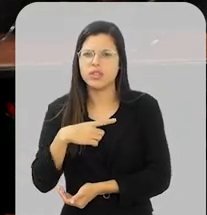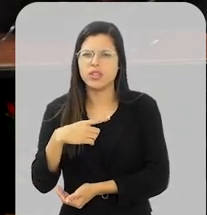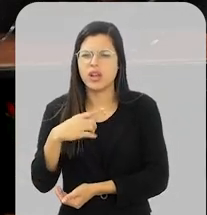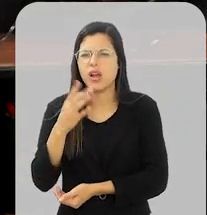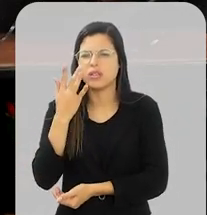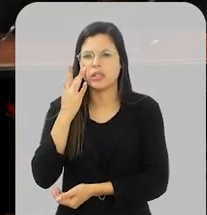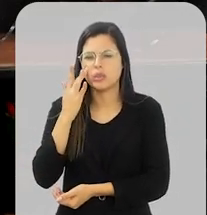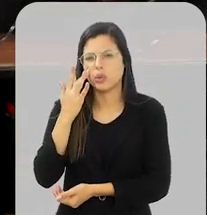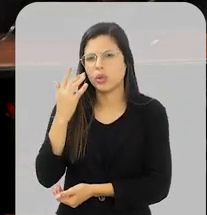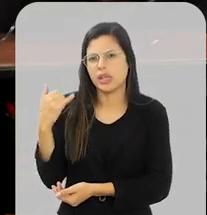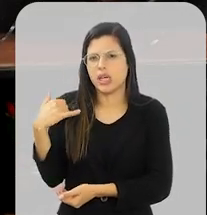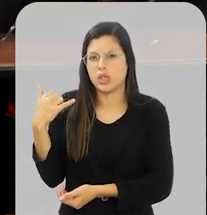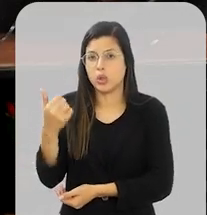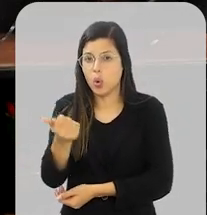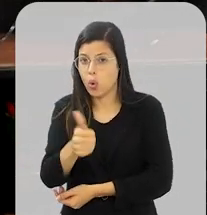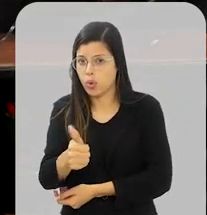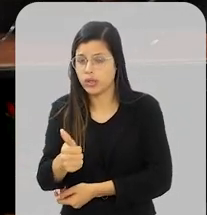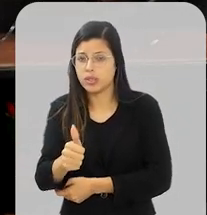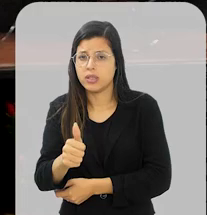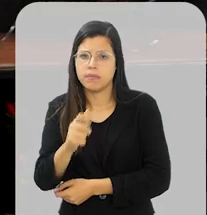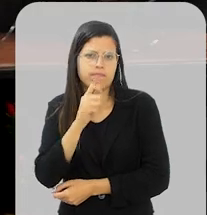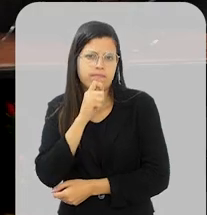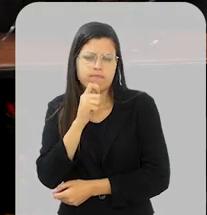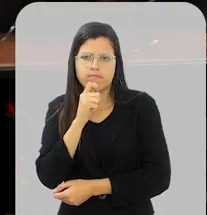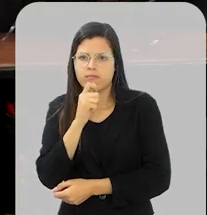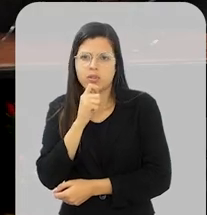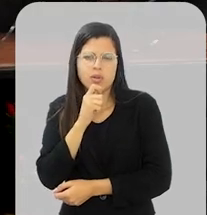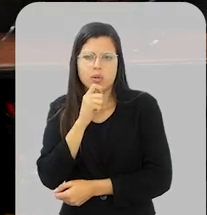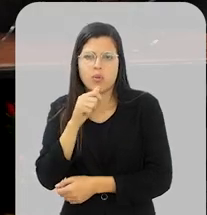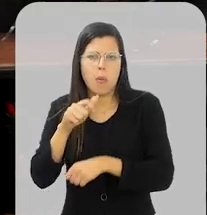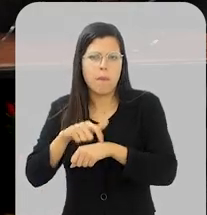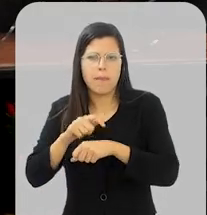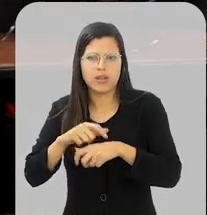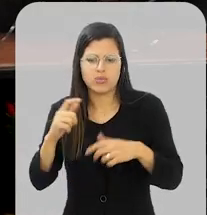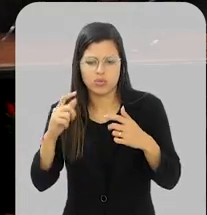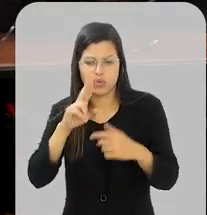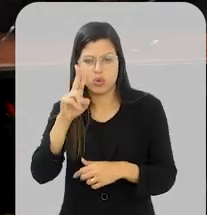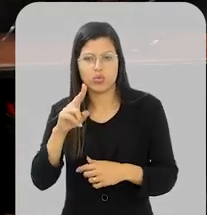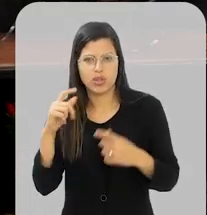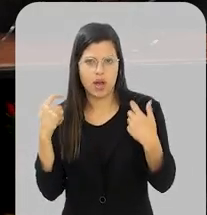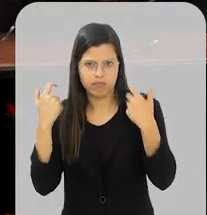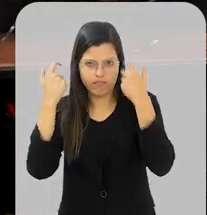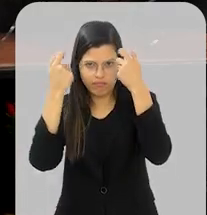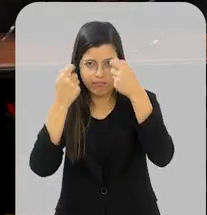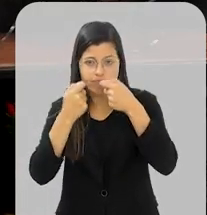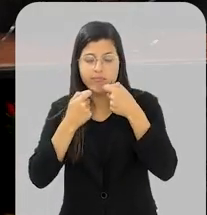que ela tinha 11 anos, ainda não era a época dela usar o hijab,